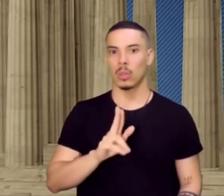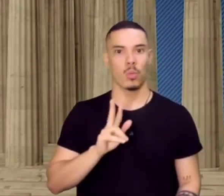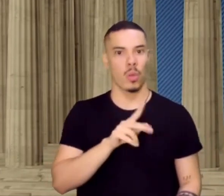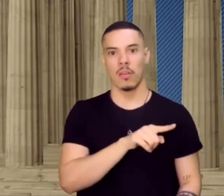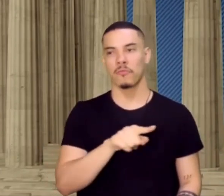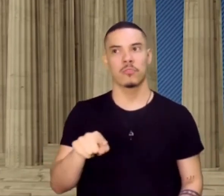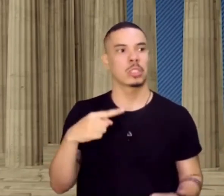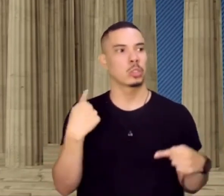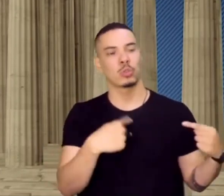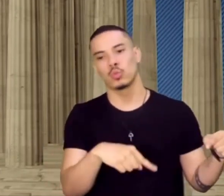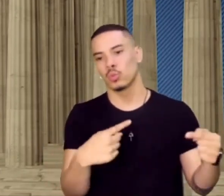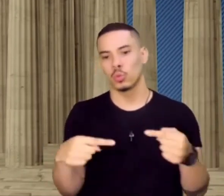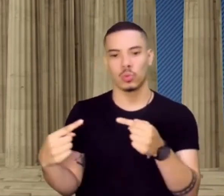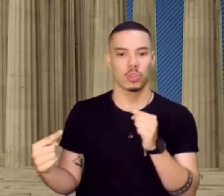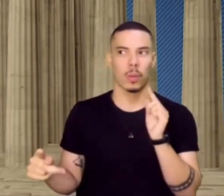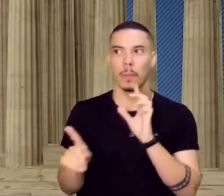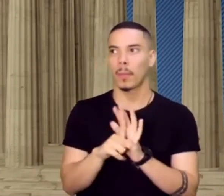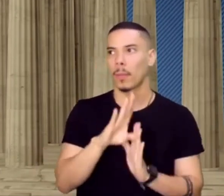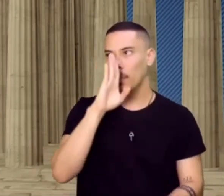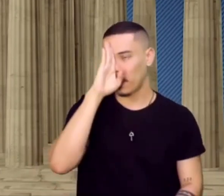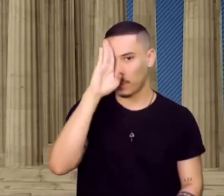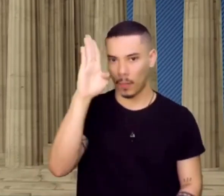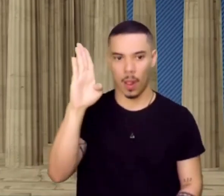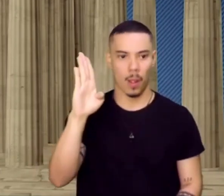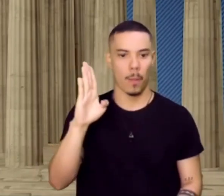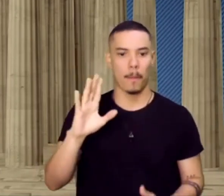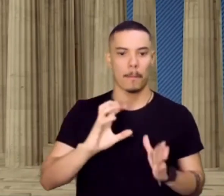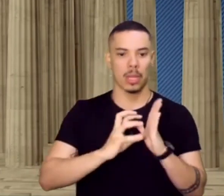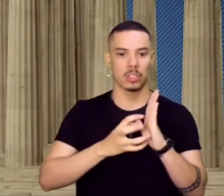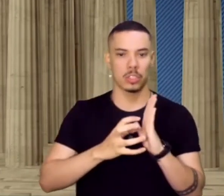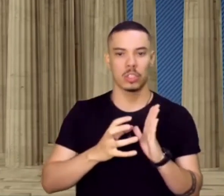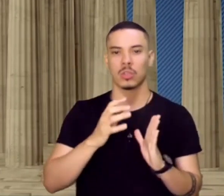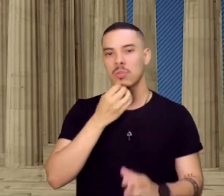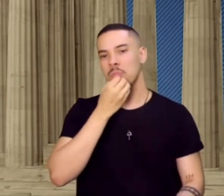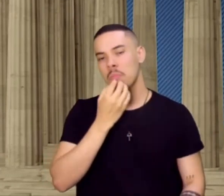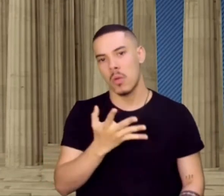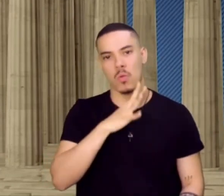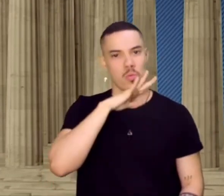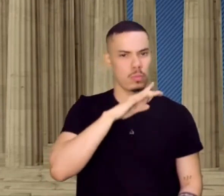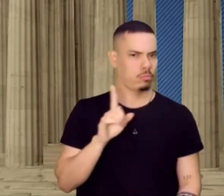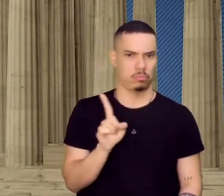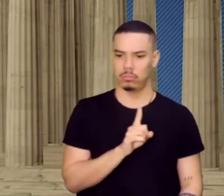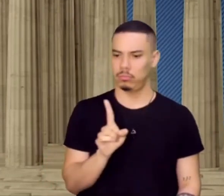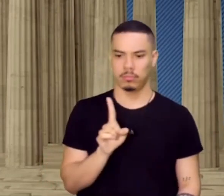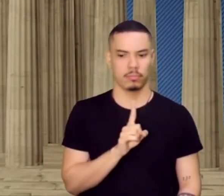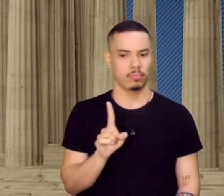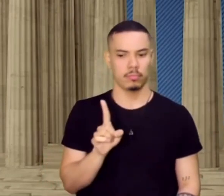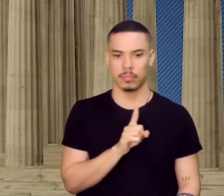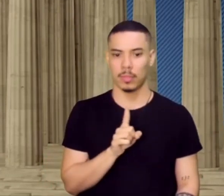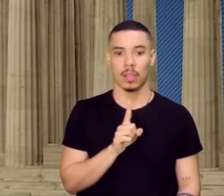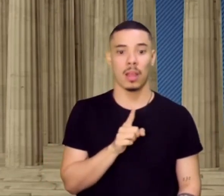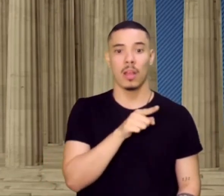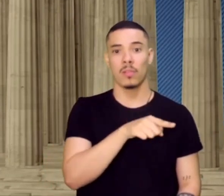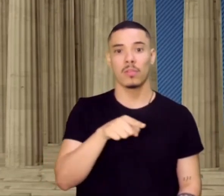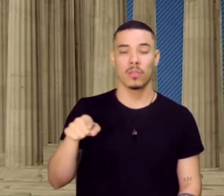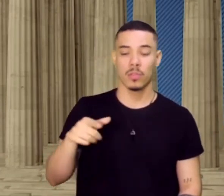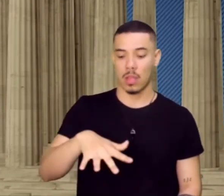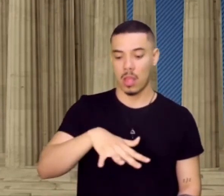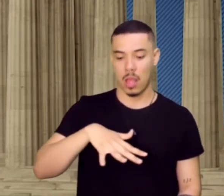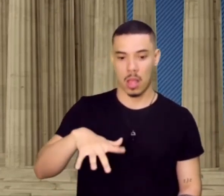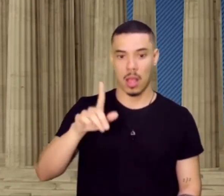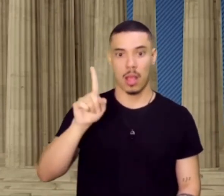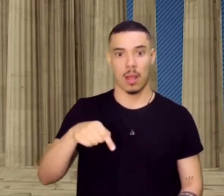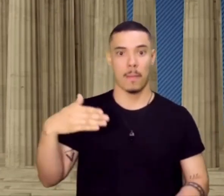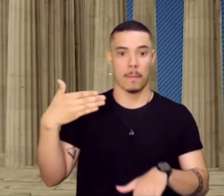discutir um embate sobre as políticas, sobre os partidos, sobre quem é ruim, quem é bom, etc. Não. Nesse âmbito você